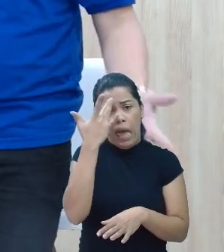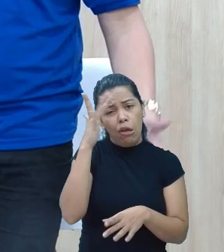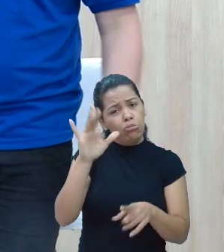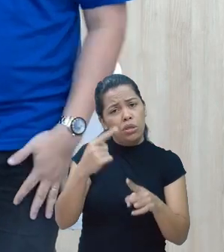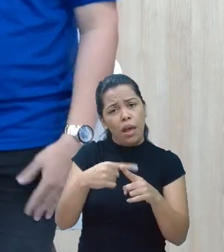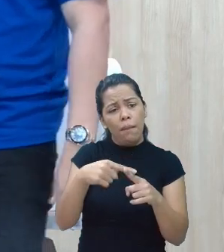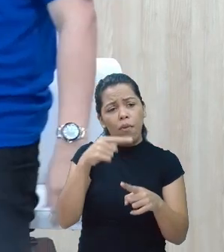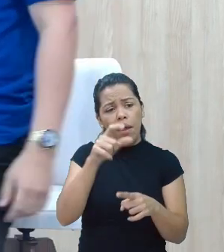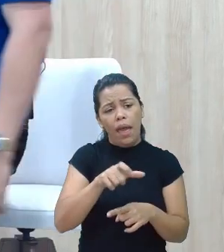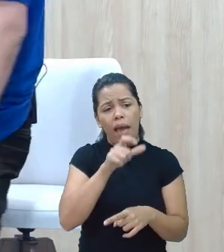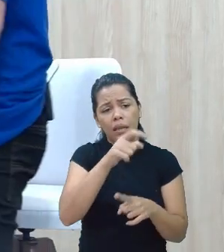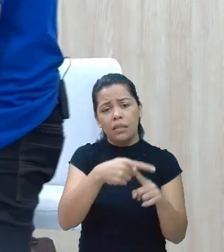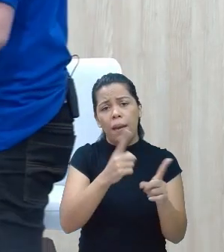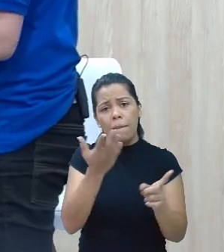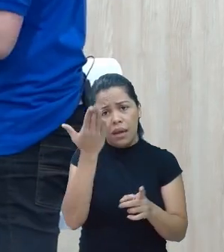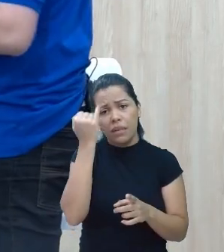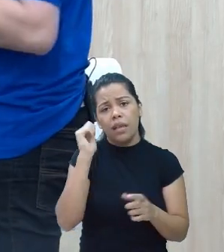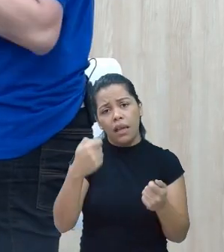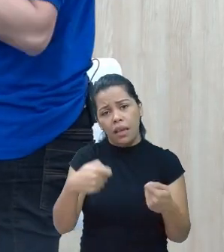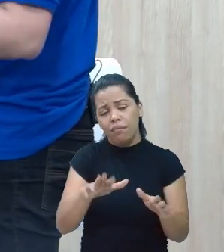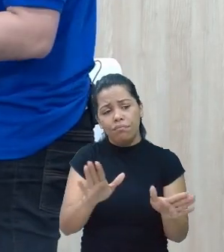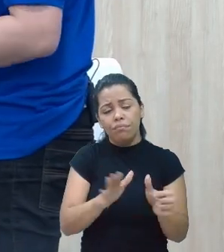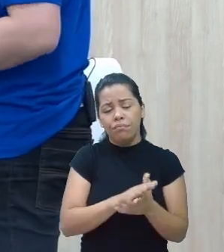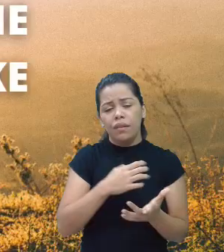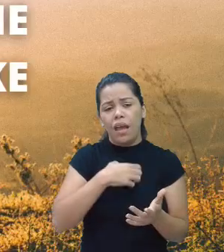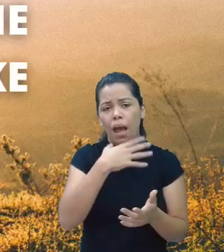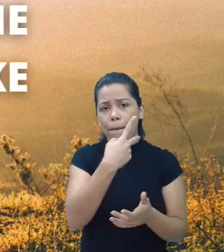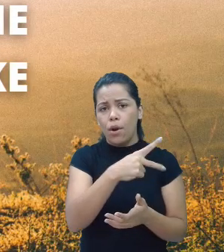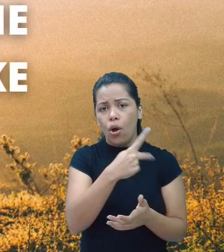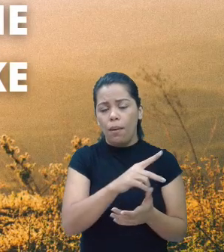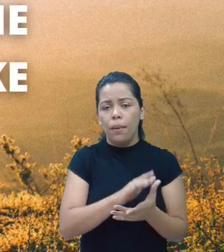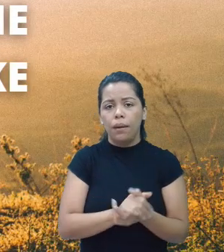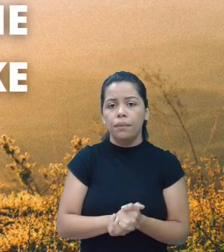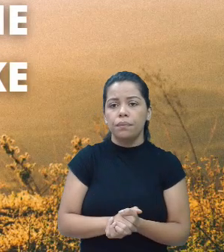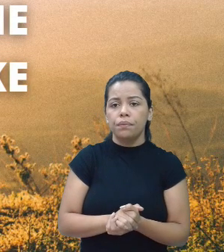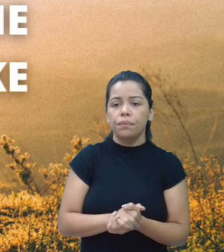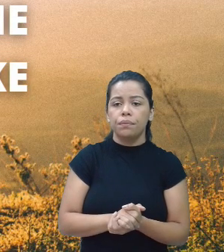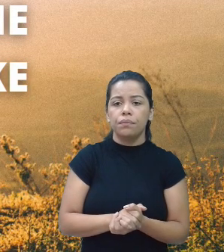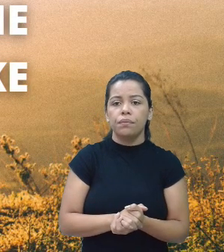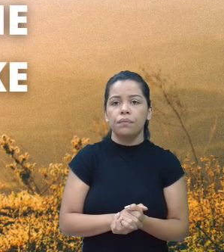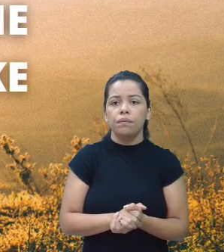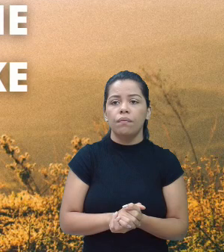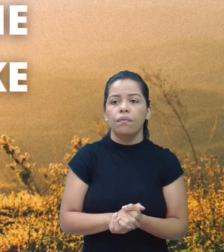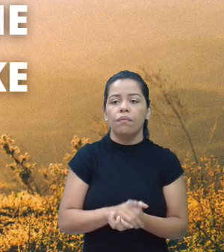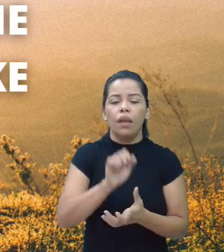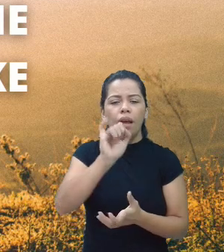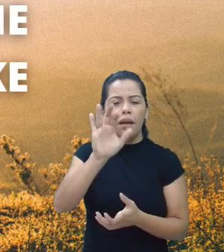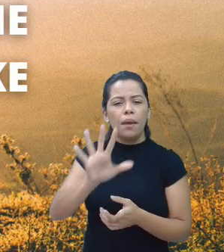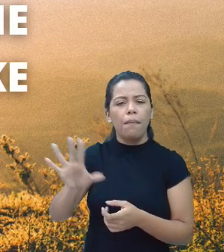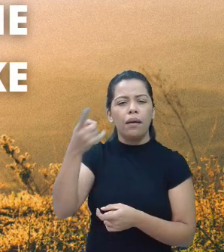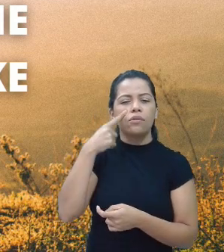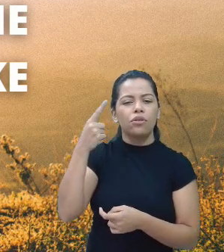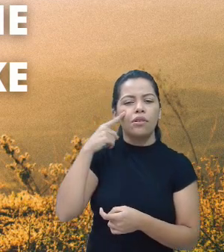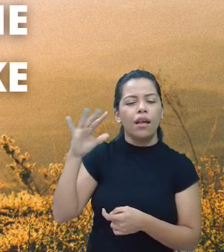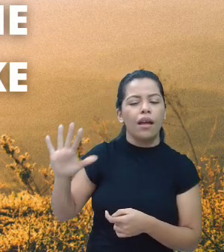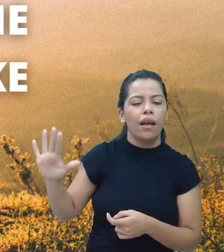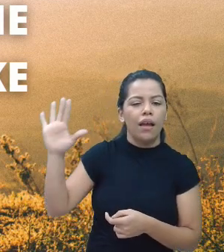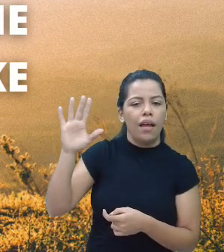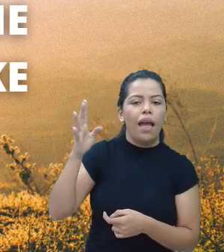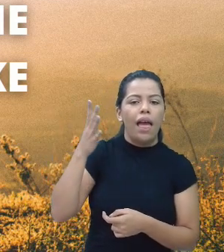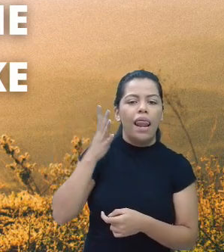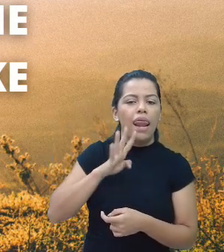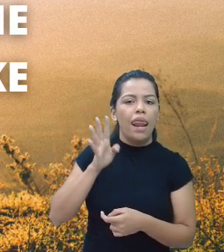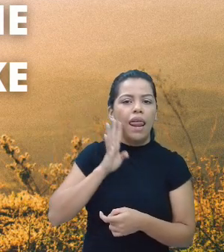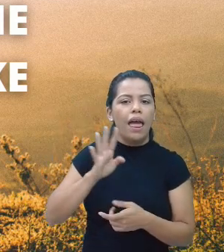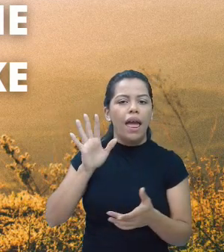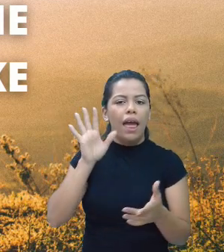só sei que foi assim. Então, temos aqui uma quote, tá? Que é uma expressão, uma imagem bem legal. E aí diz assim, ó. To